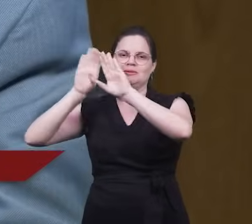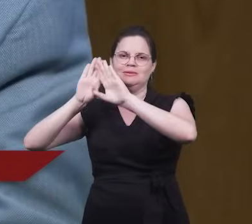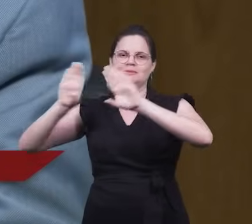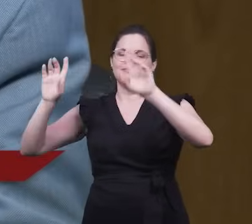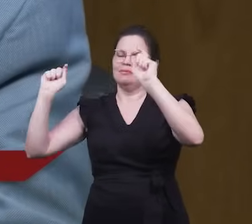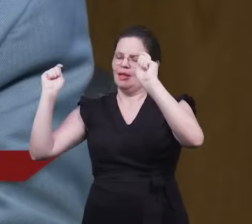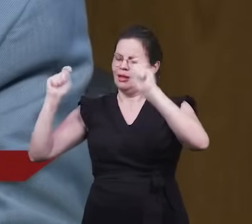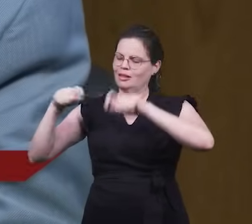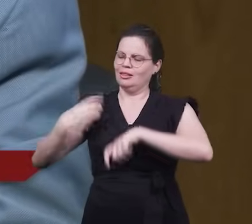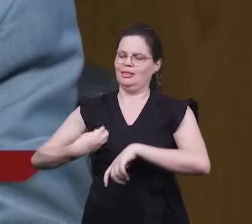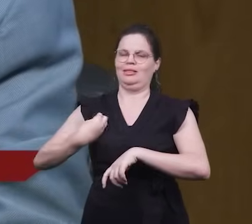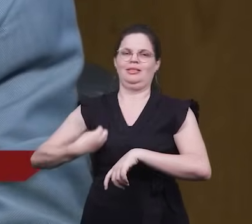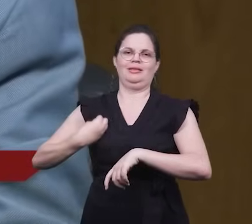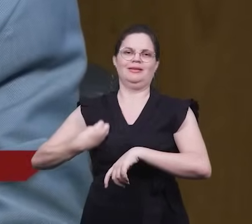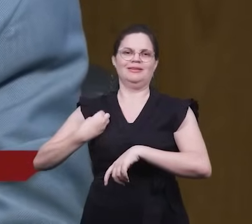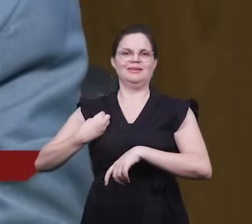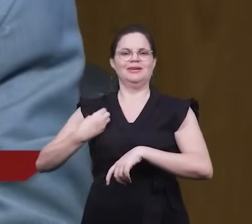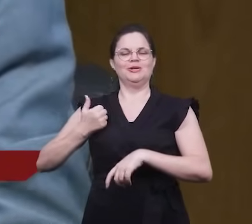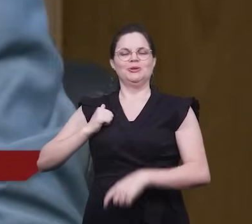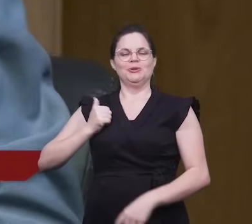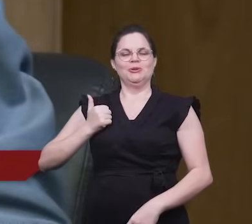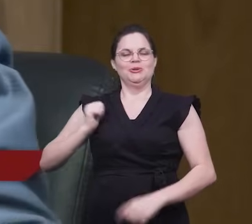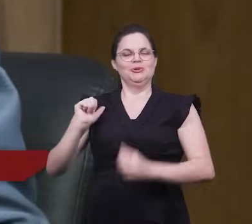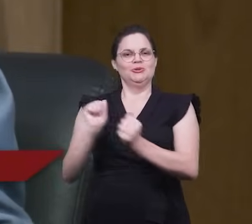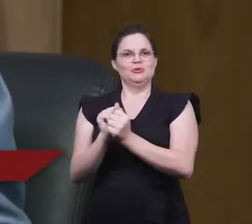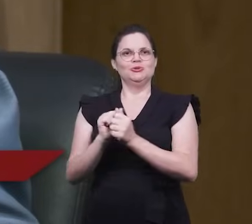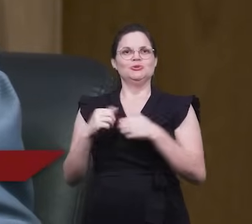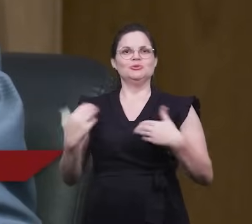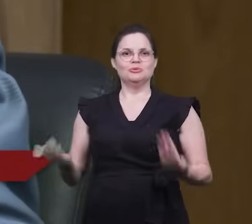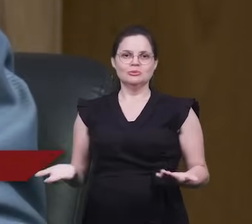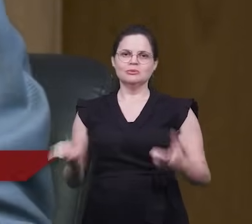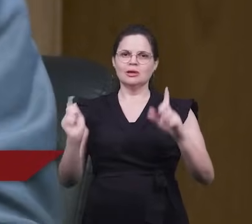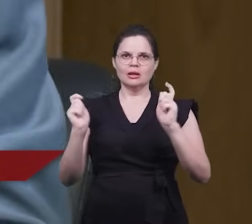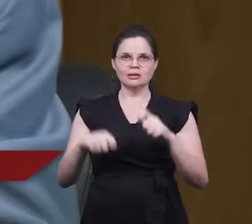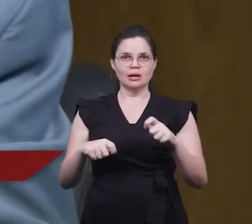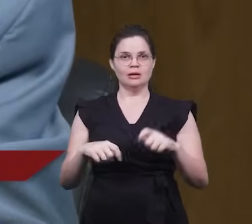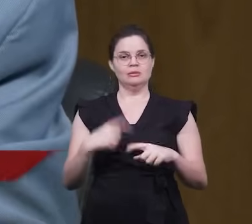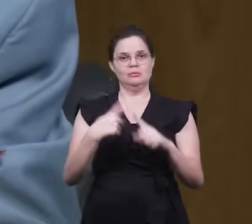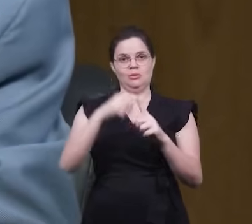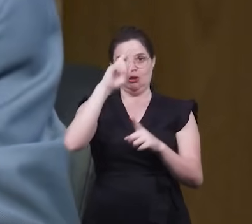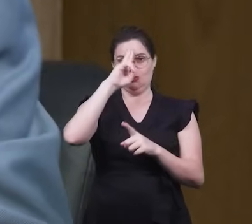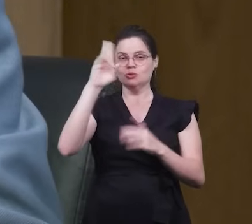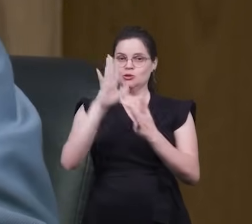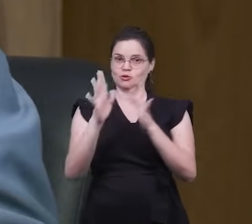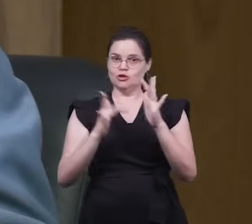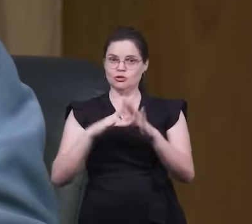ele pode viver e descansar com suas agruras. E Jesus diz assim,